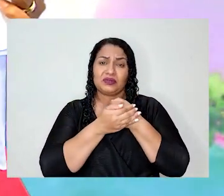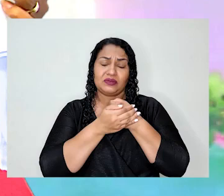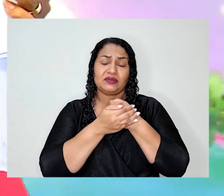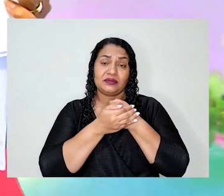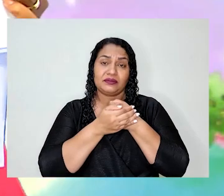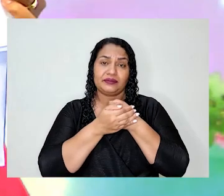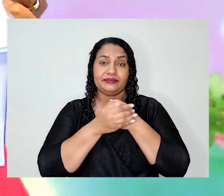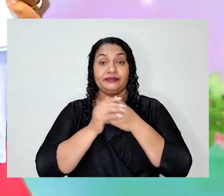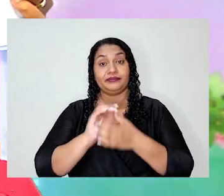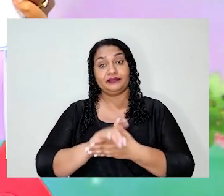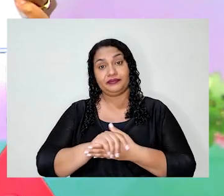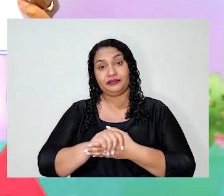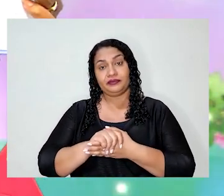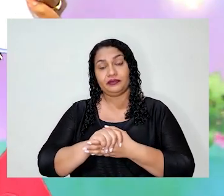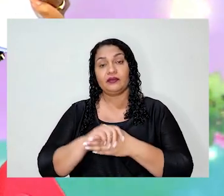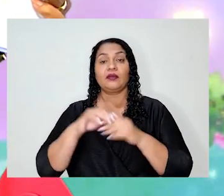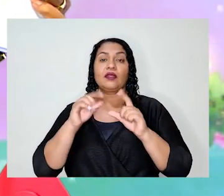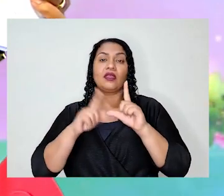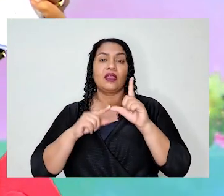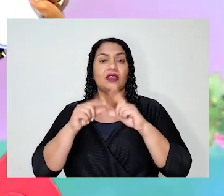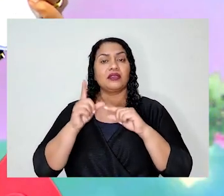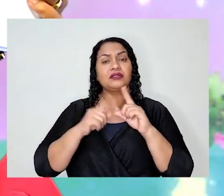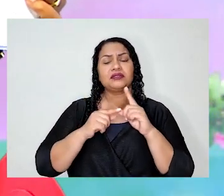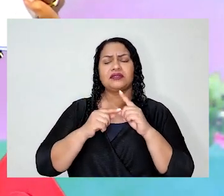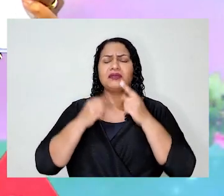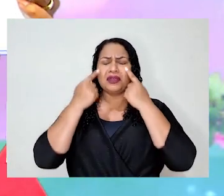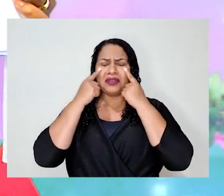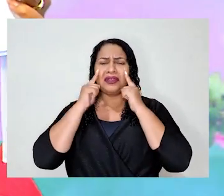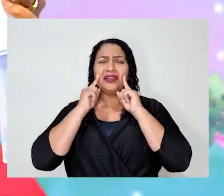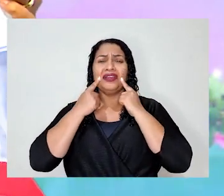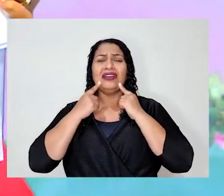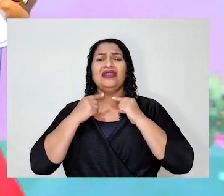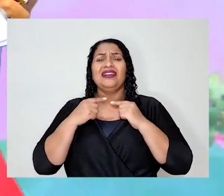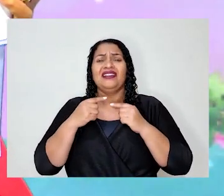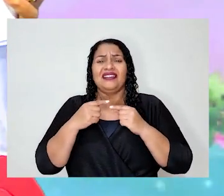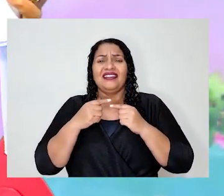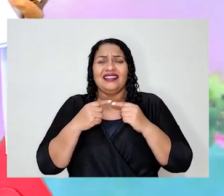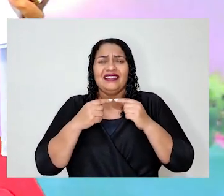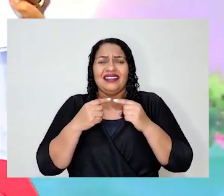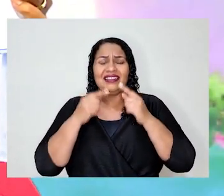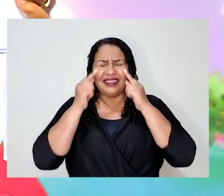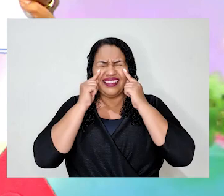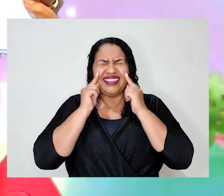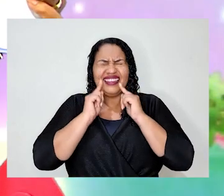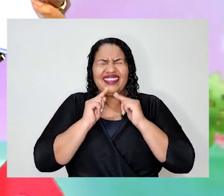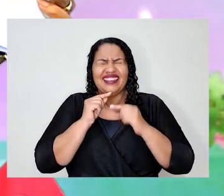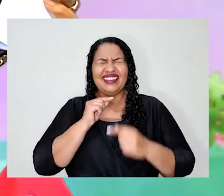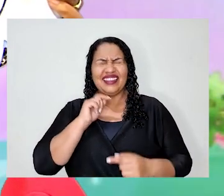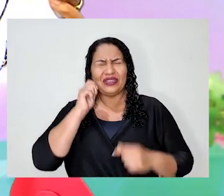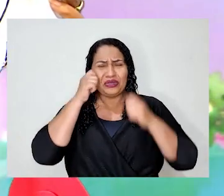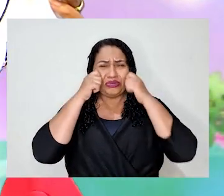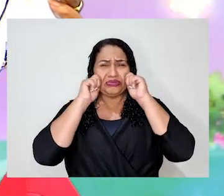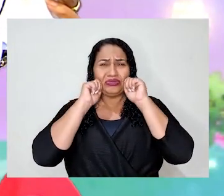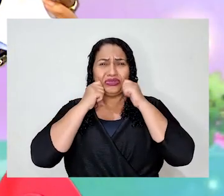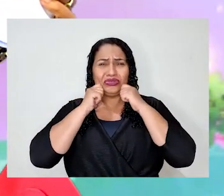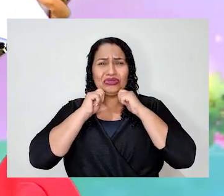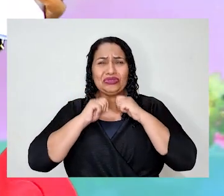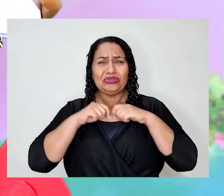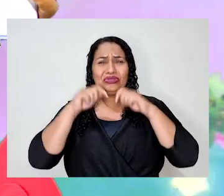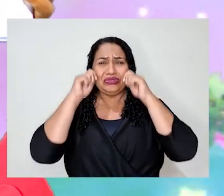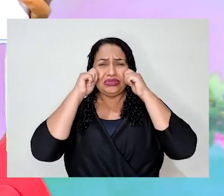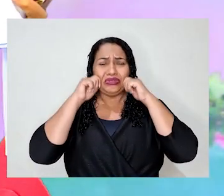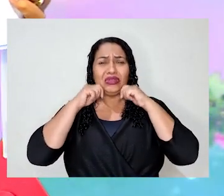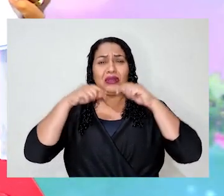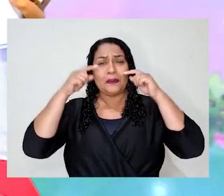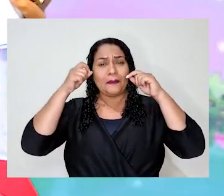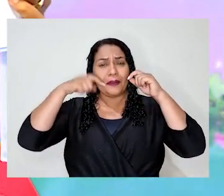esconder. A estrela então começou a chorar. Chorou, chorou,